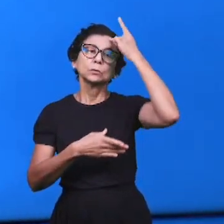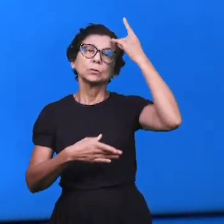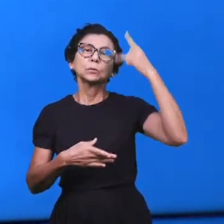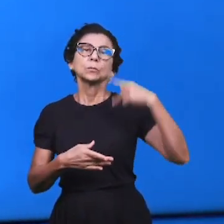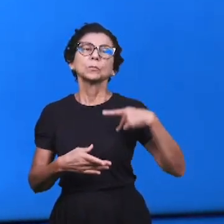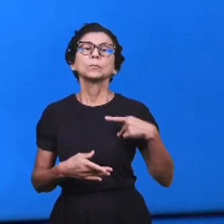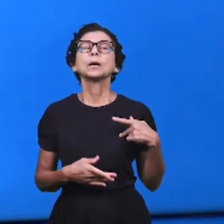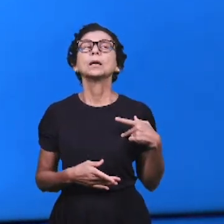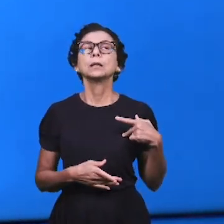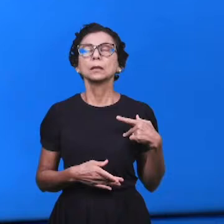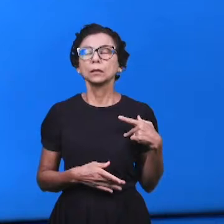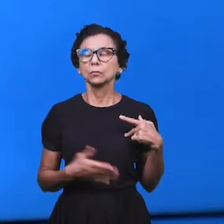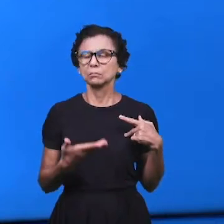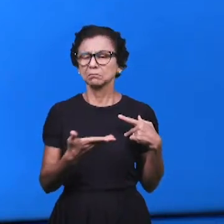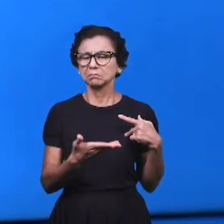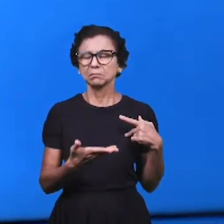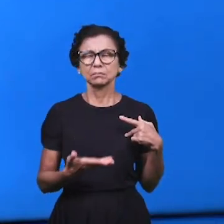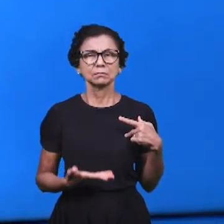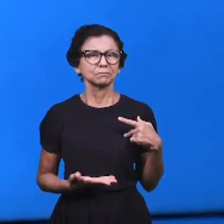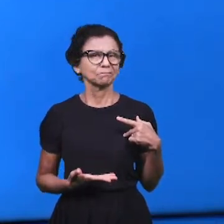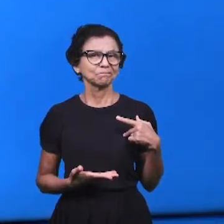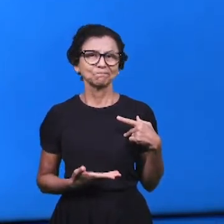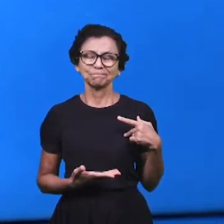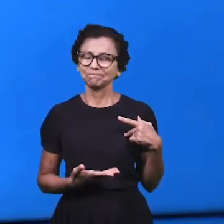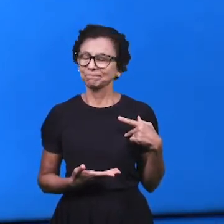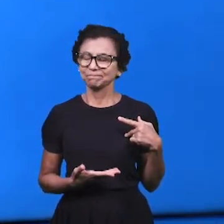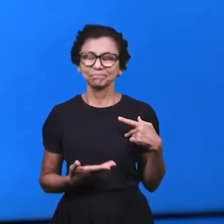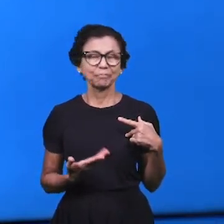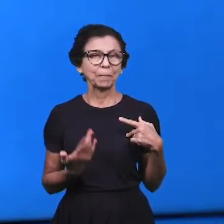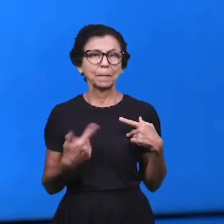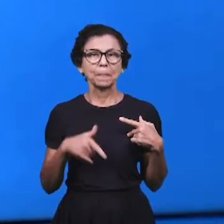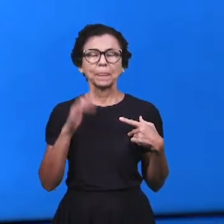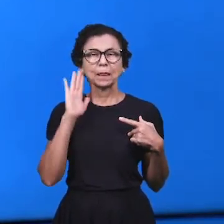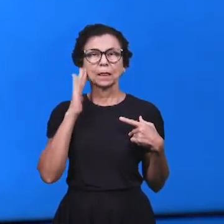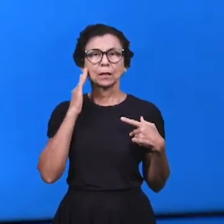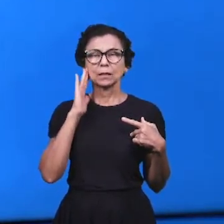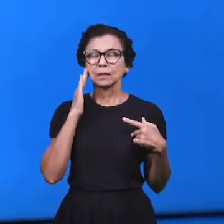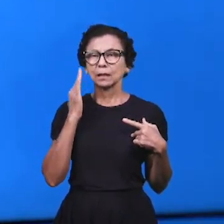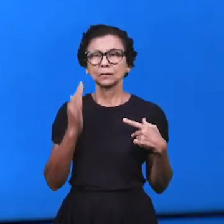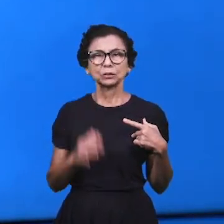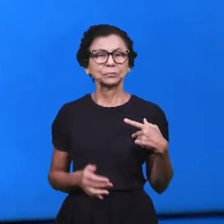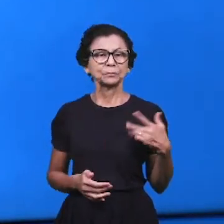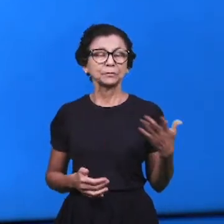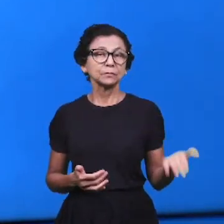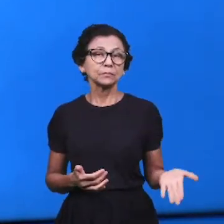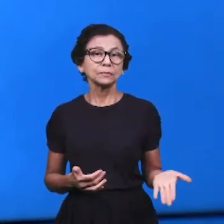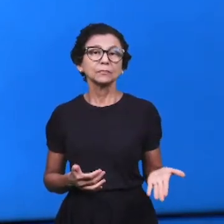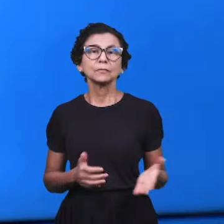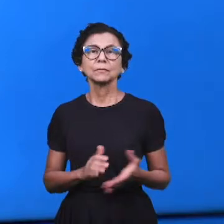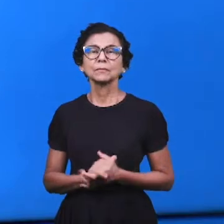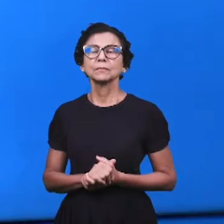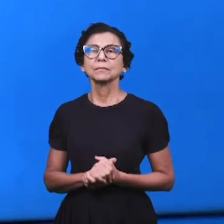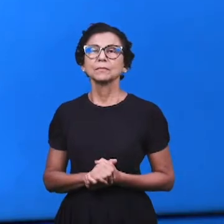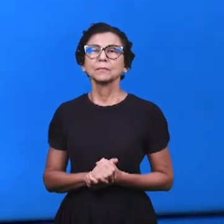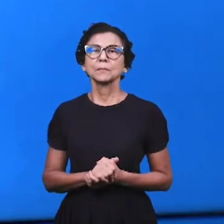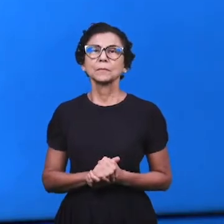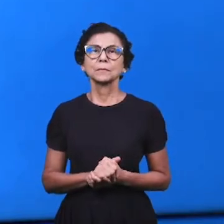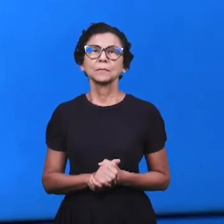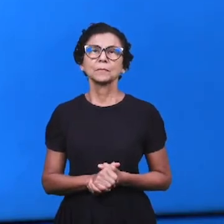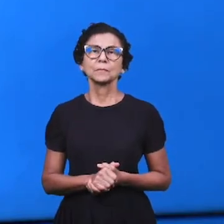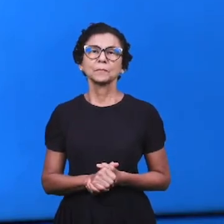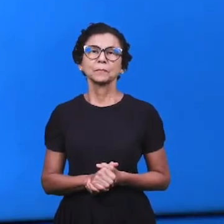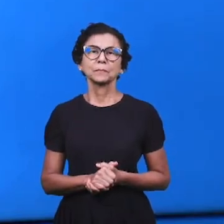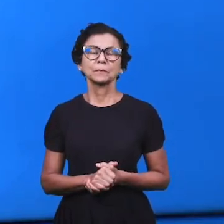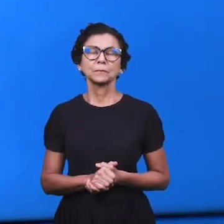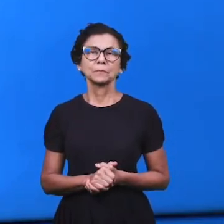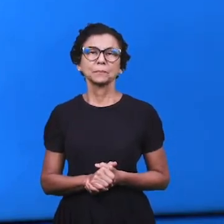plano transcendental, que na verdade não alcança, não transcende, né? E que a ideologia também da mesma forma.